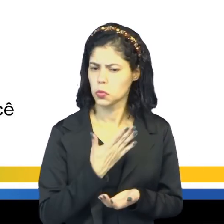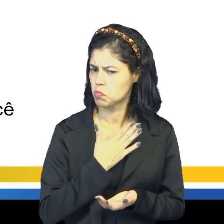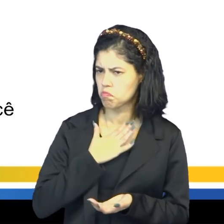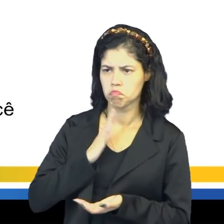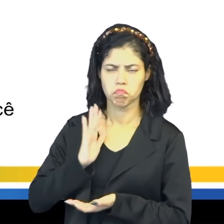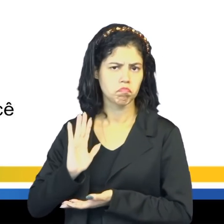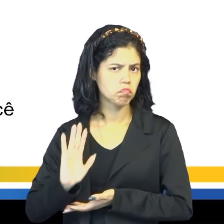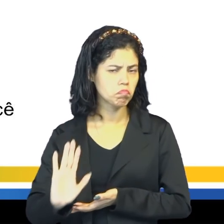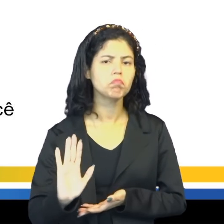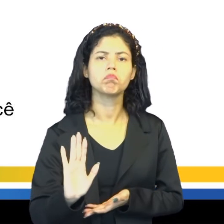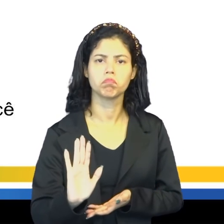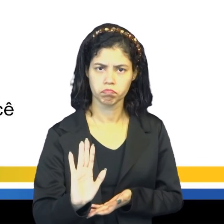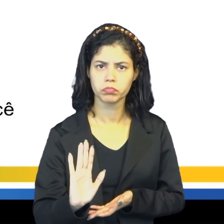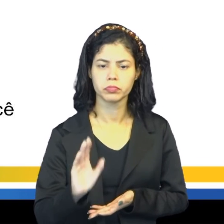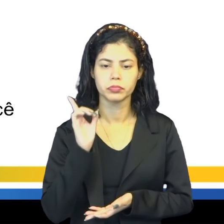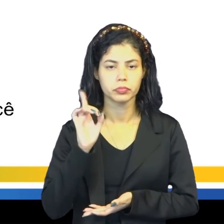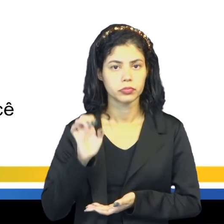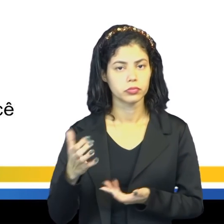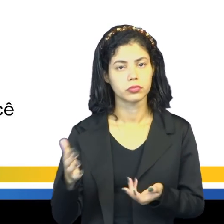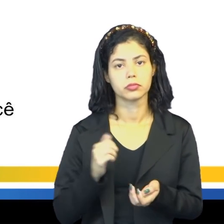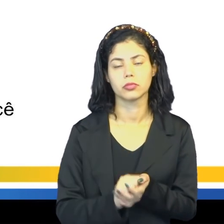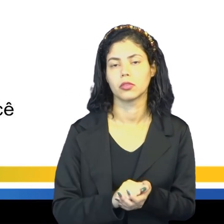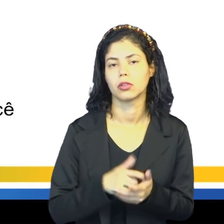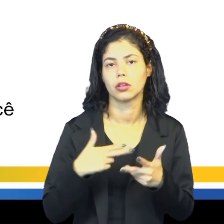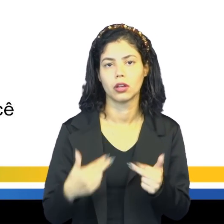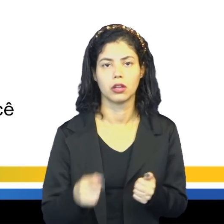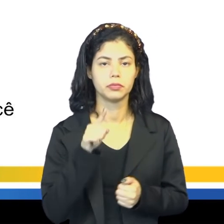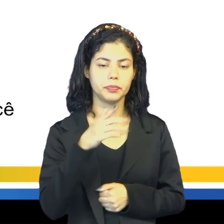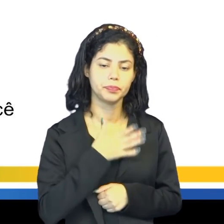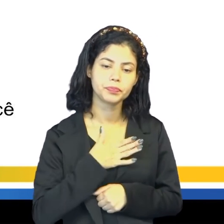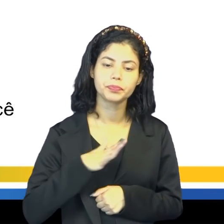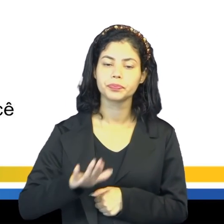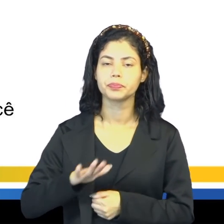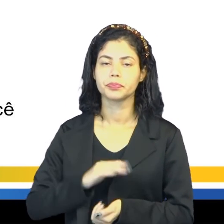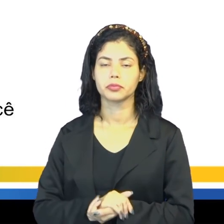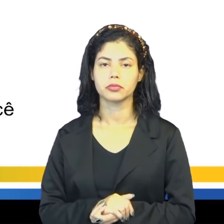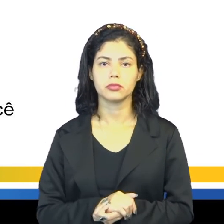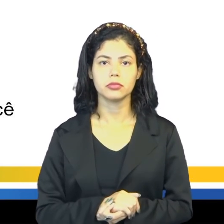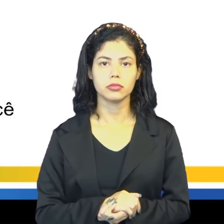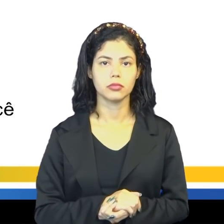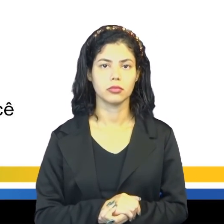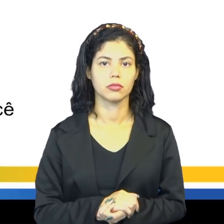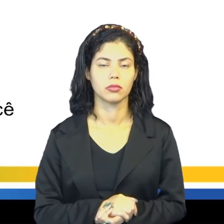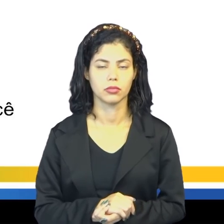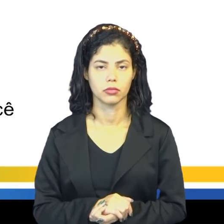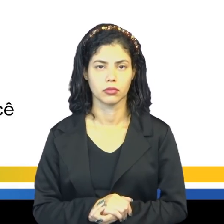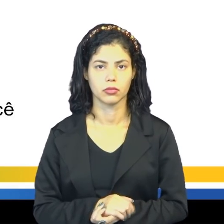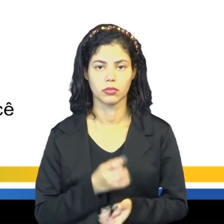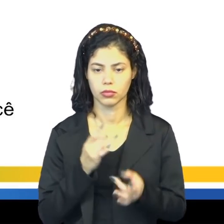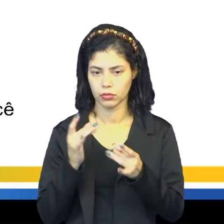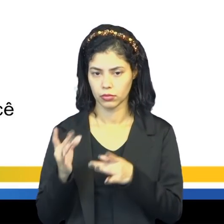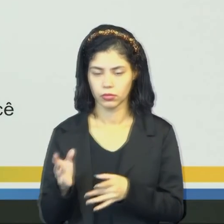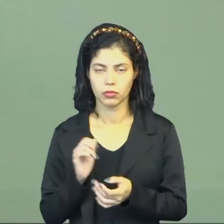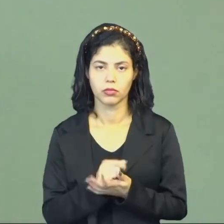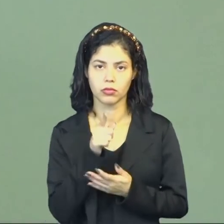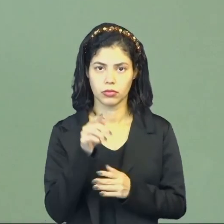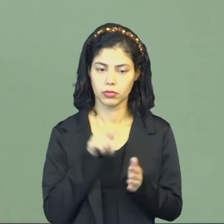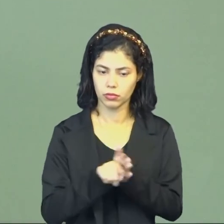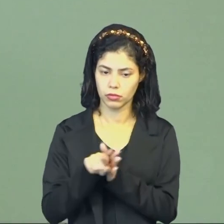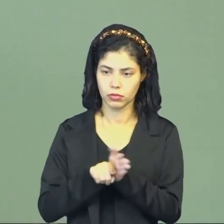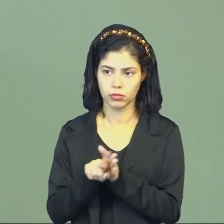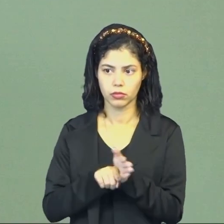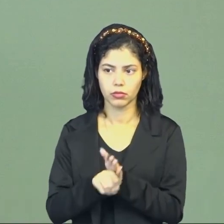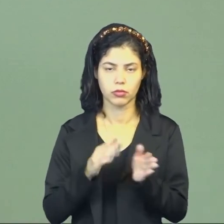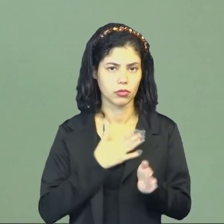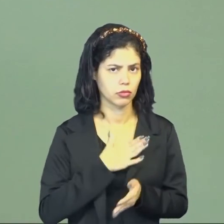não gosto de. E aí você pode colocar coisas, né, que você não gosta, e aí a dica é você pesquisar